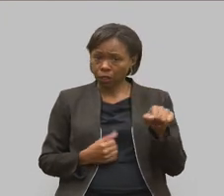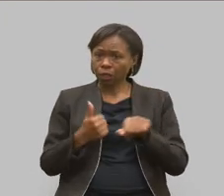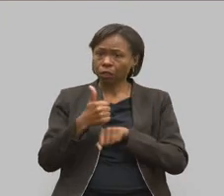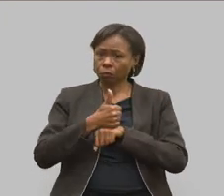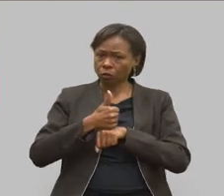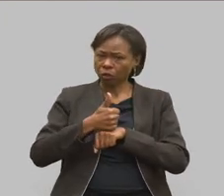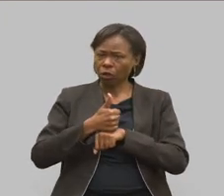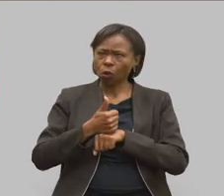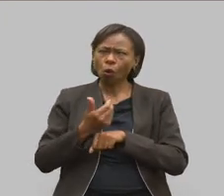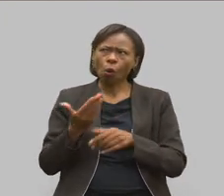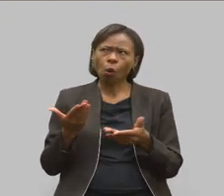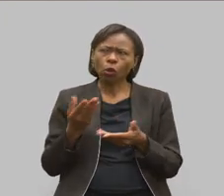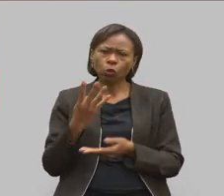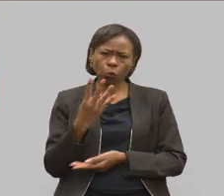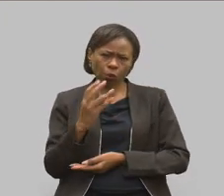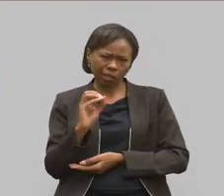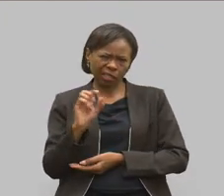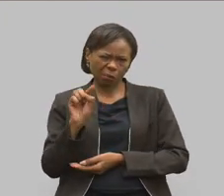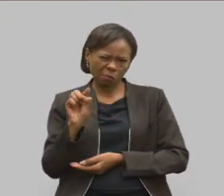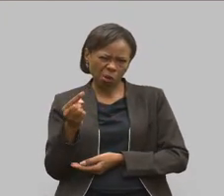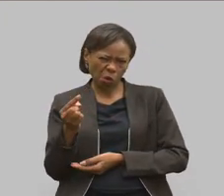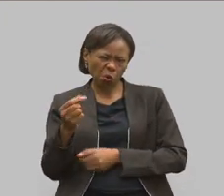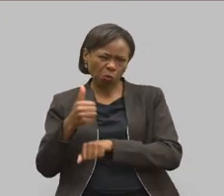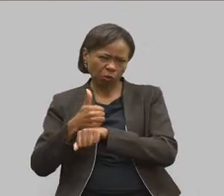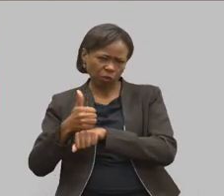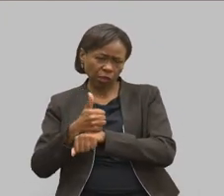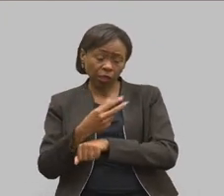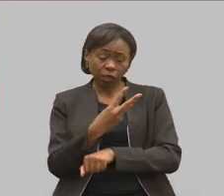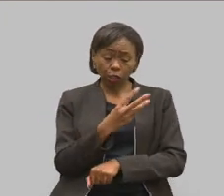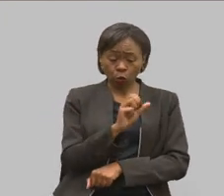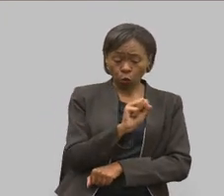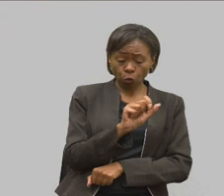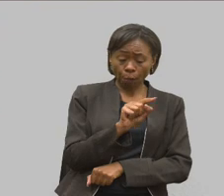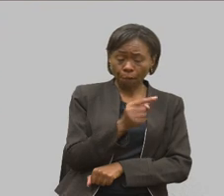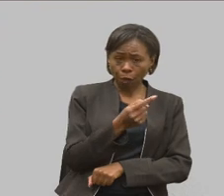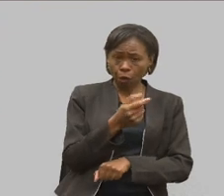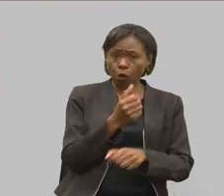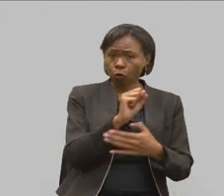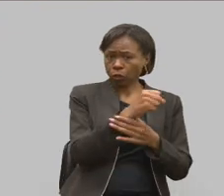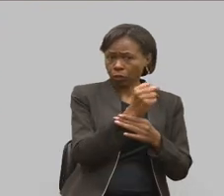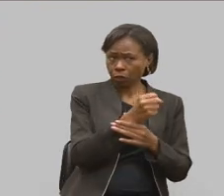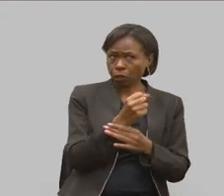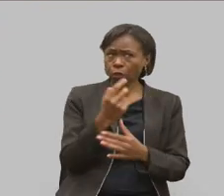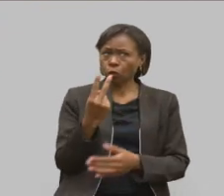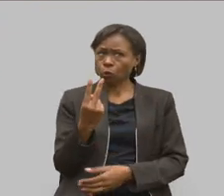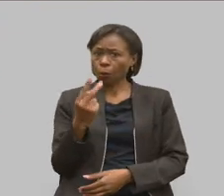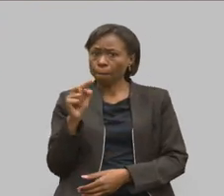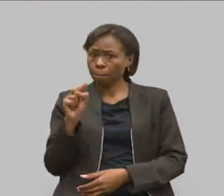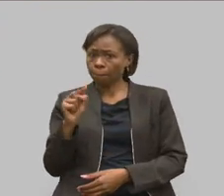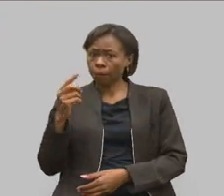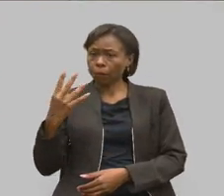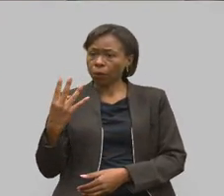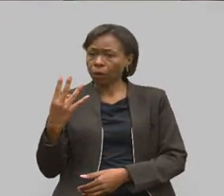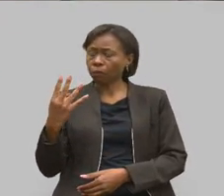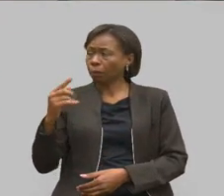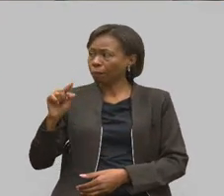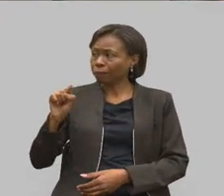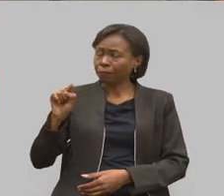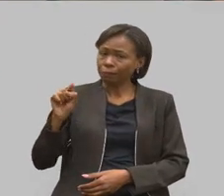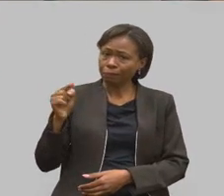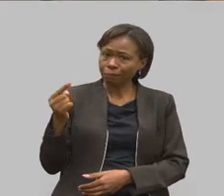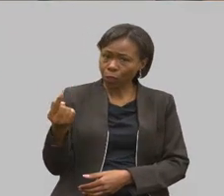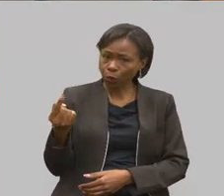40.000 profissionais 38.000 fisioterapeutas 2.4000 né